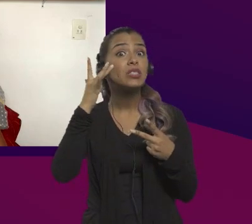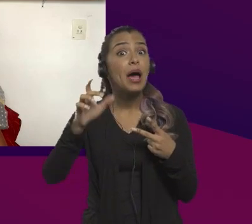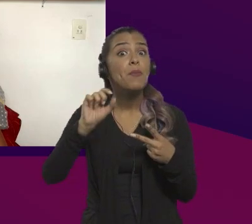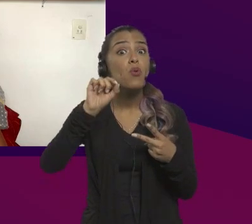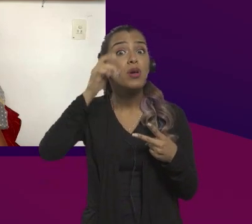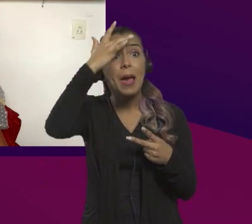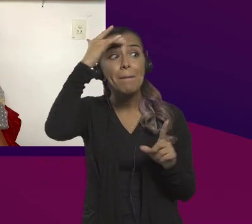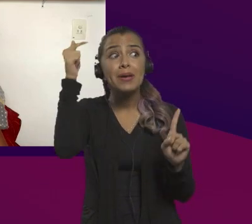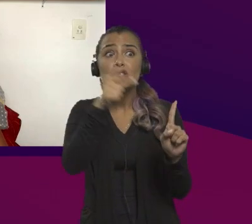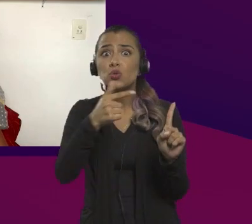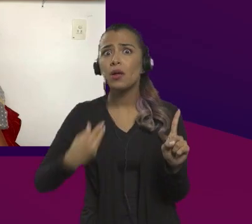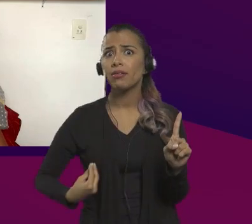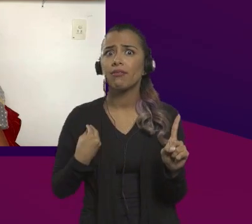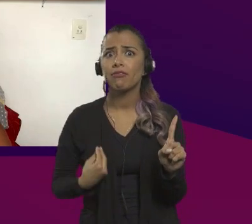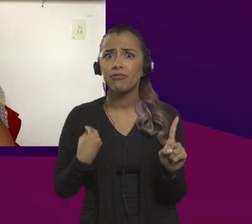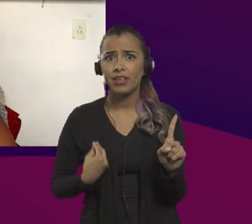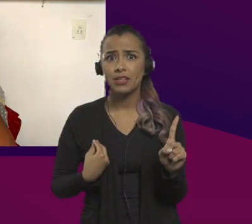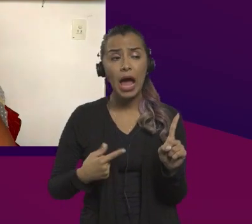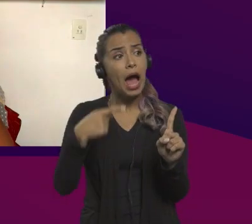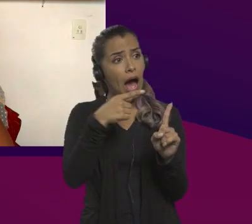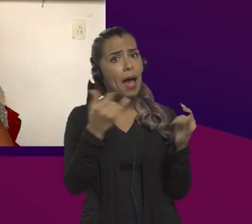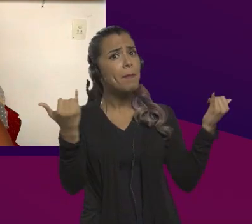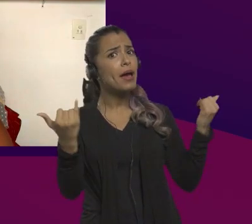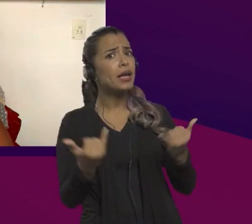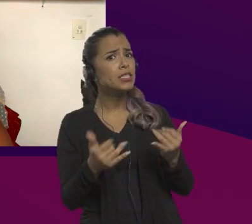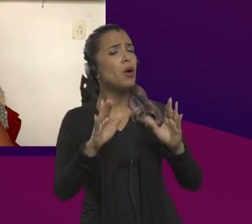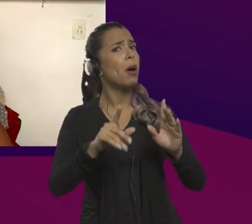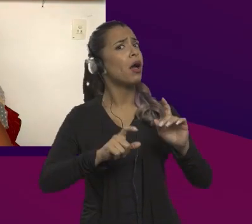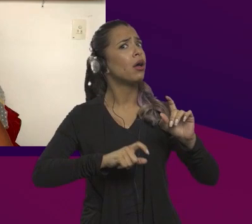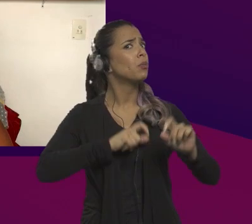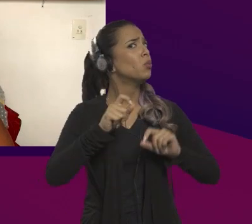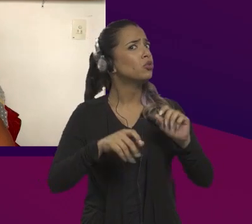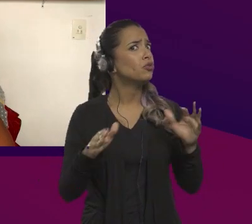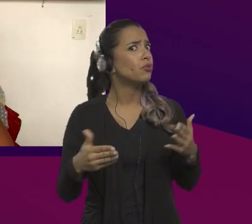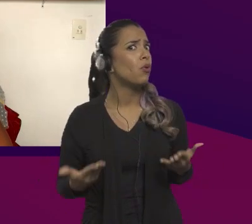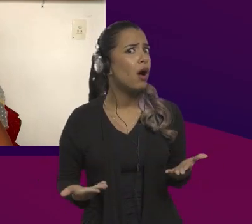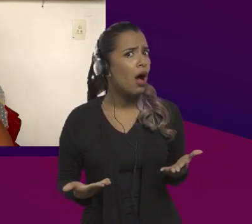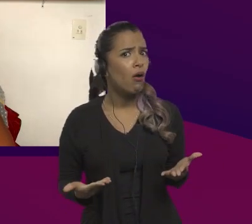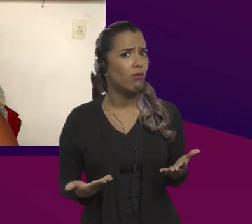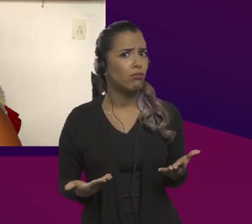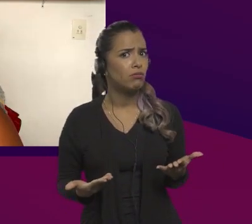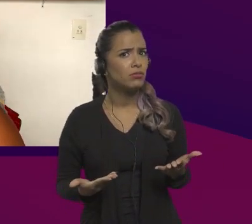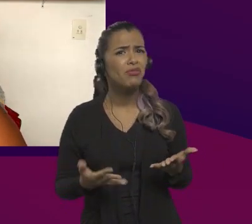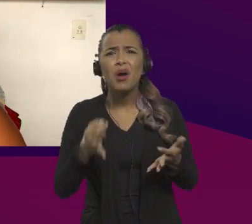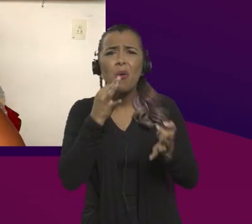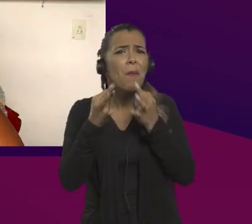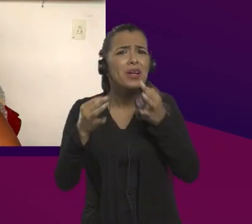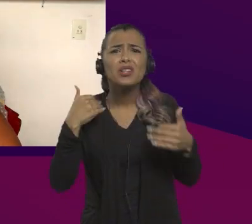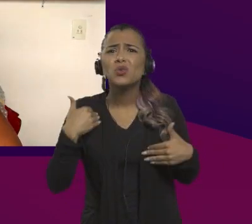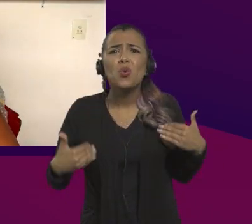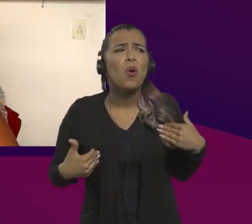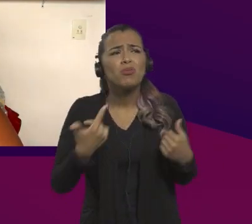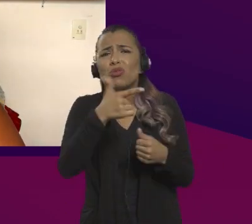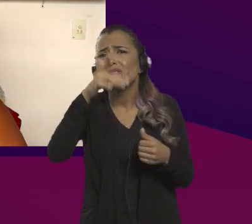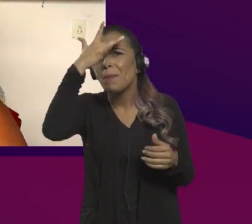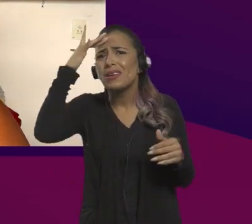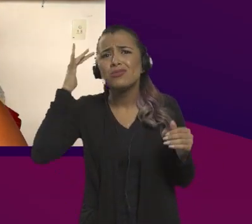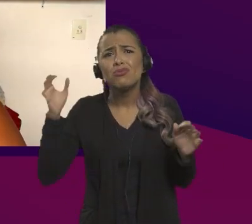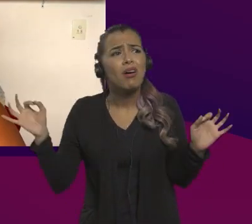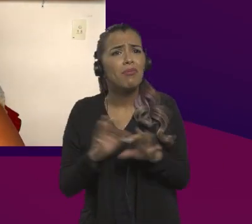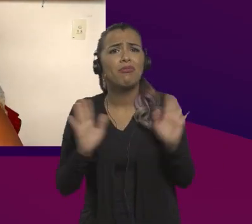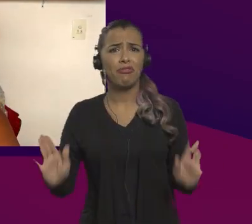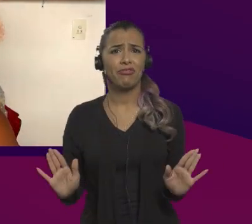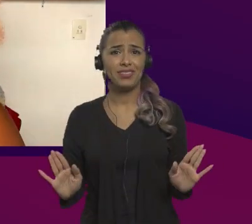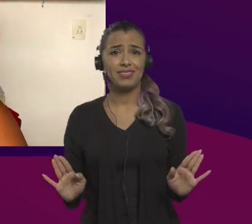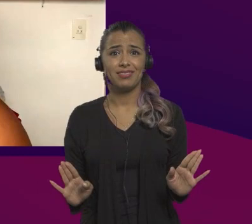está passando. Por que ela emagreceu, o motivo, enfim. Não, não, não comentem sobre o corpo do outro, é isso. Em nenhuma situação,